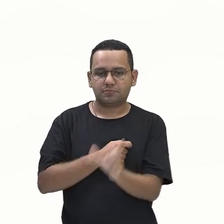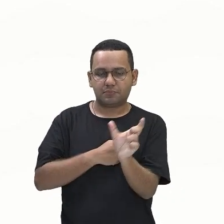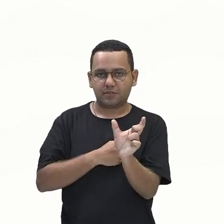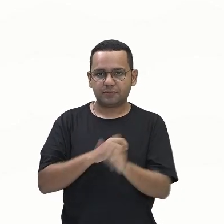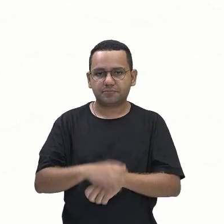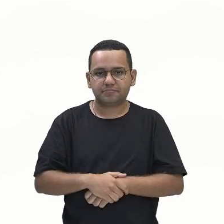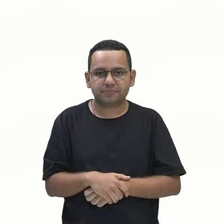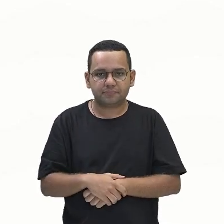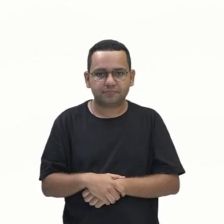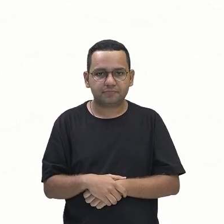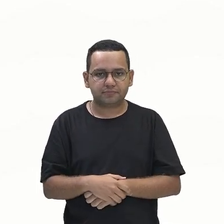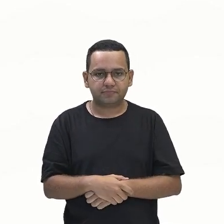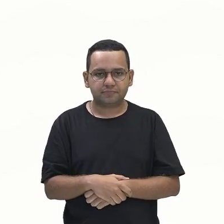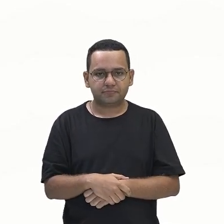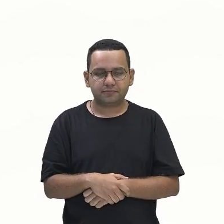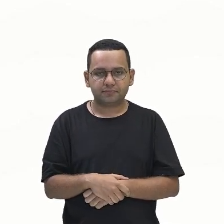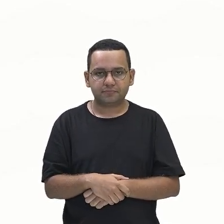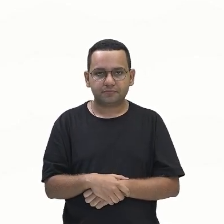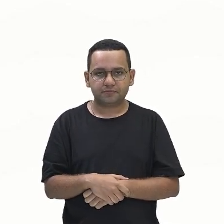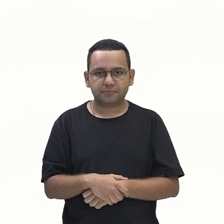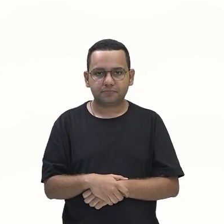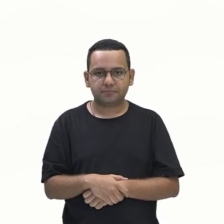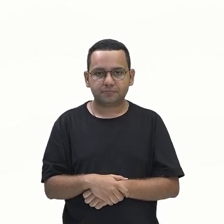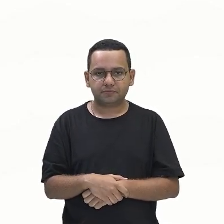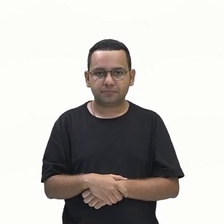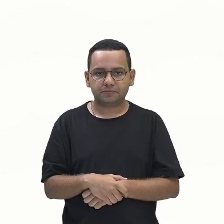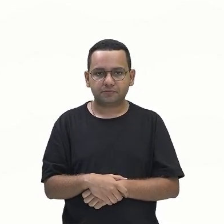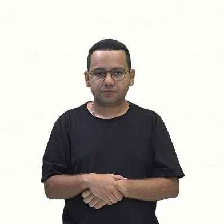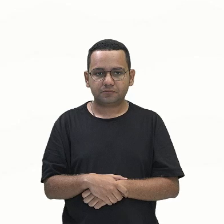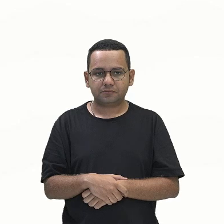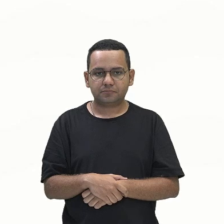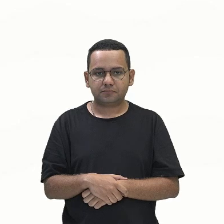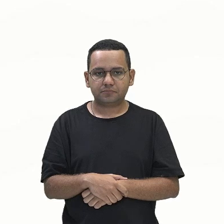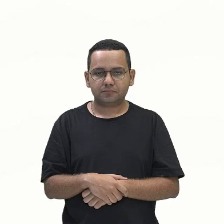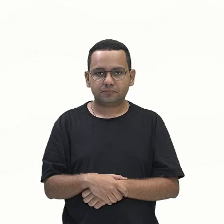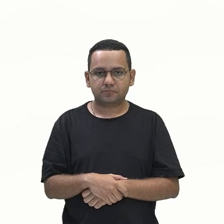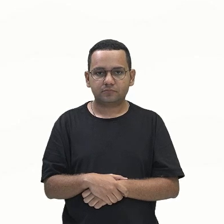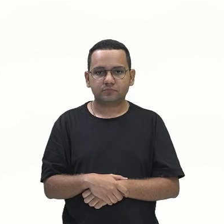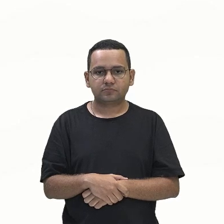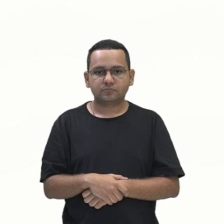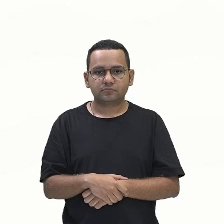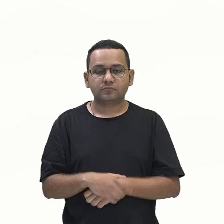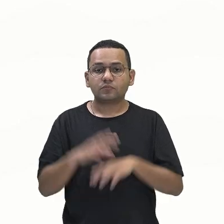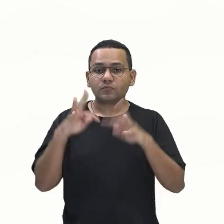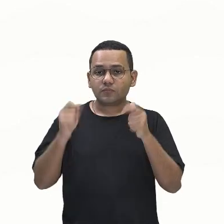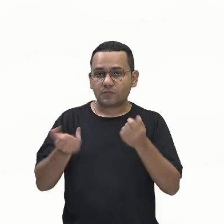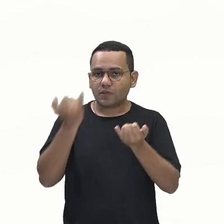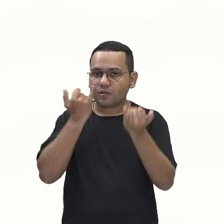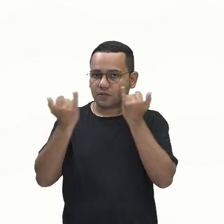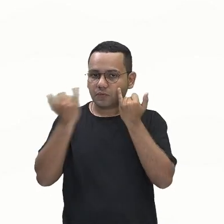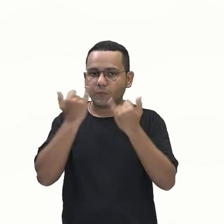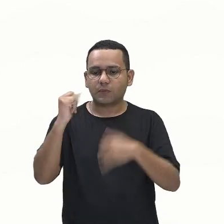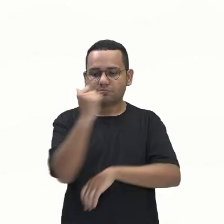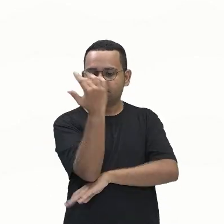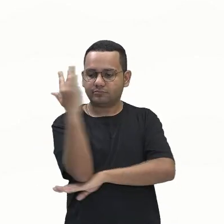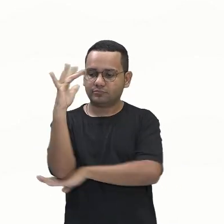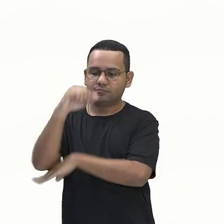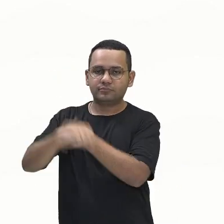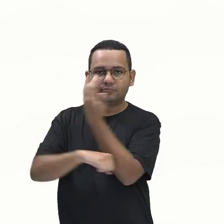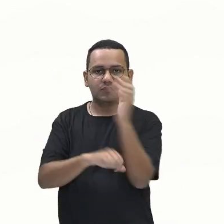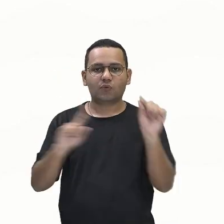três elementos, né, que compõem ali o meio ambiente, a atmosfera, litosfera,